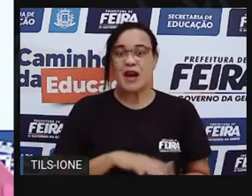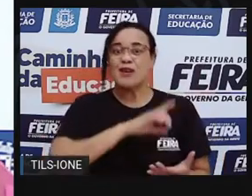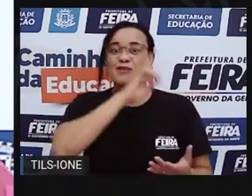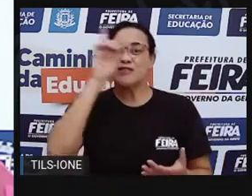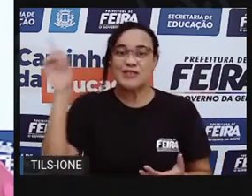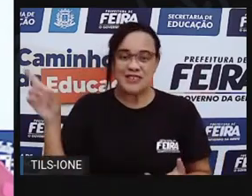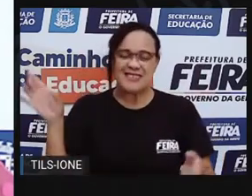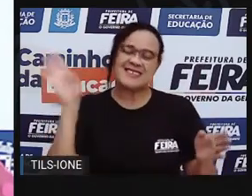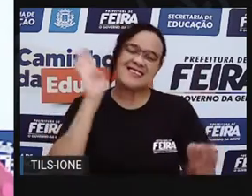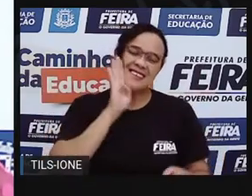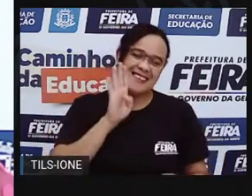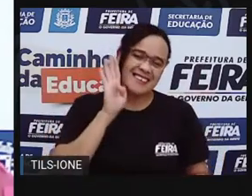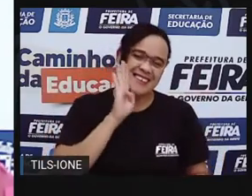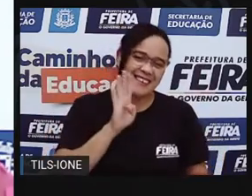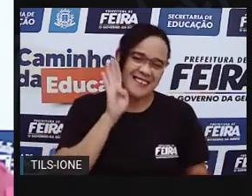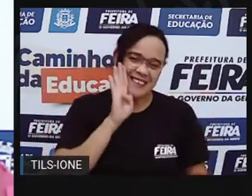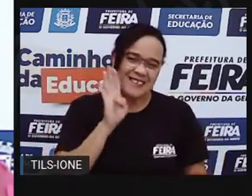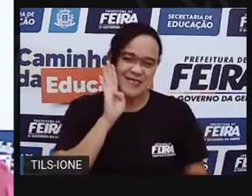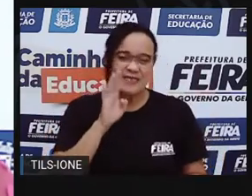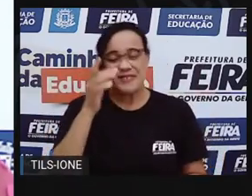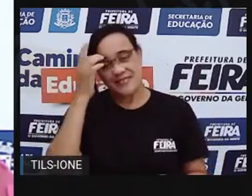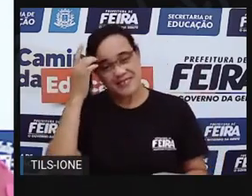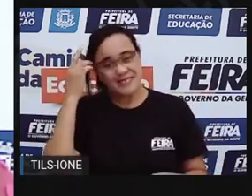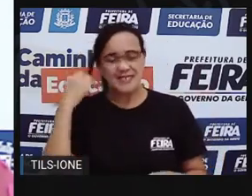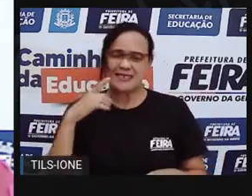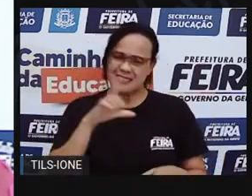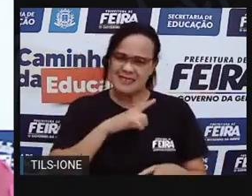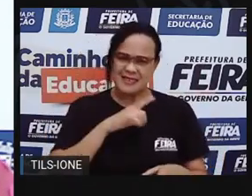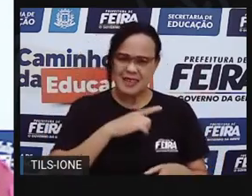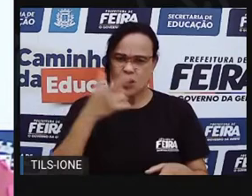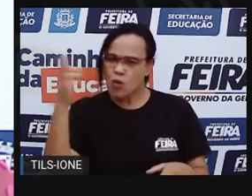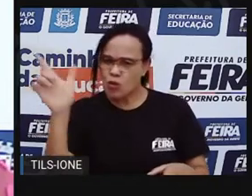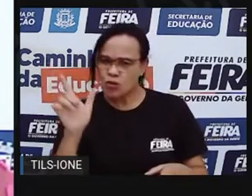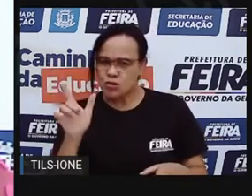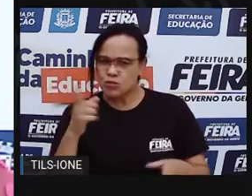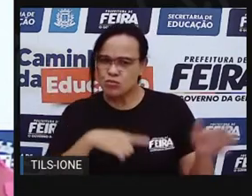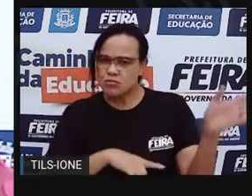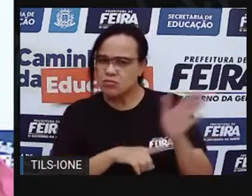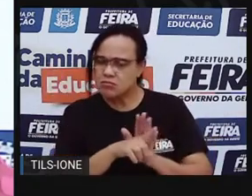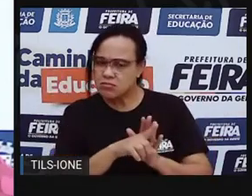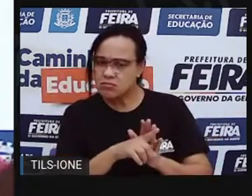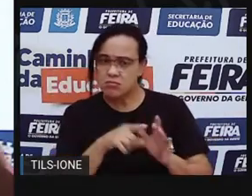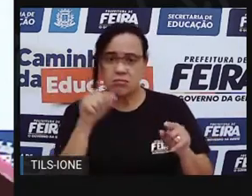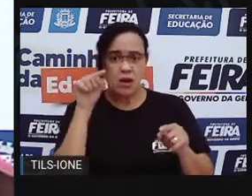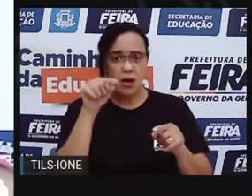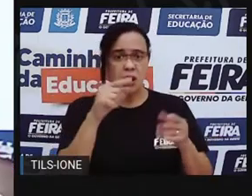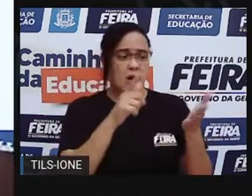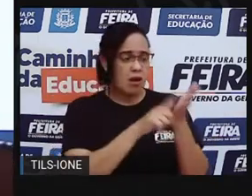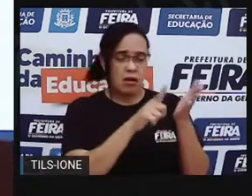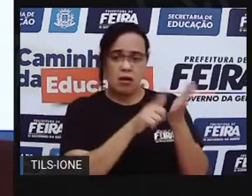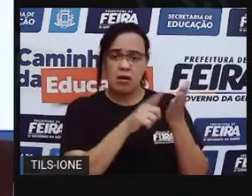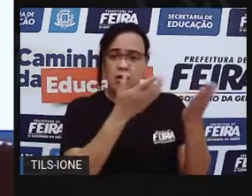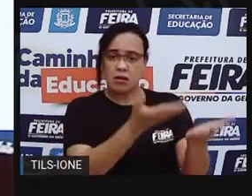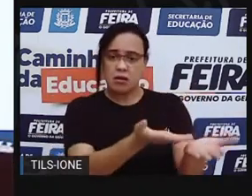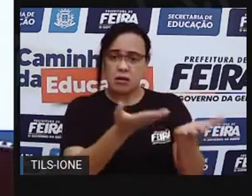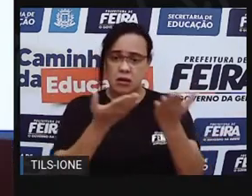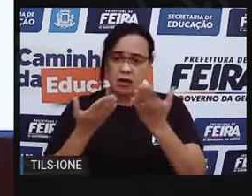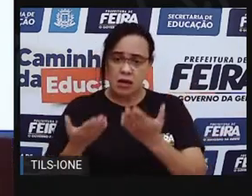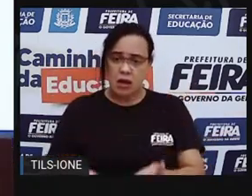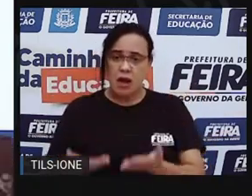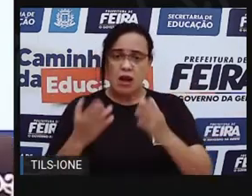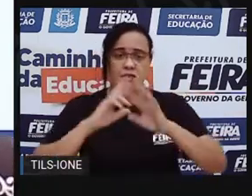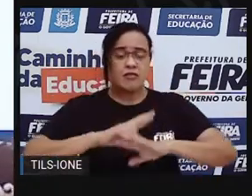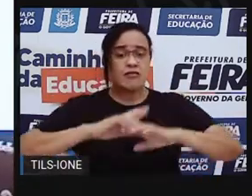Que legal. É, muito legal. Tem mais algum convite por aí, Procy? Tem uma aqui bem diferente. Esse é chamado de convite